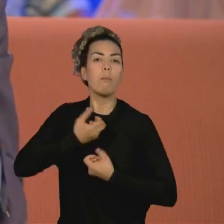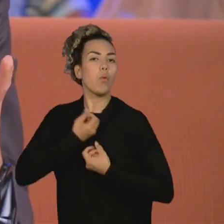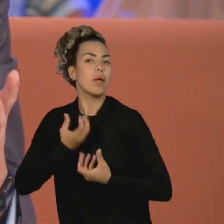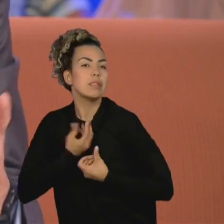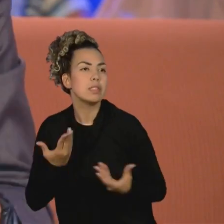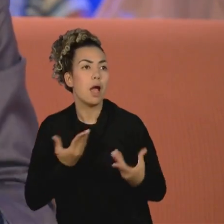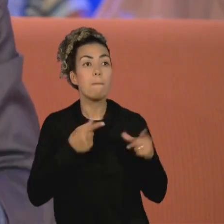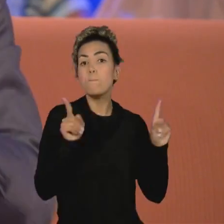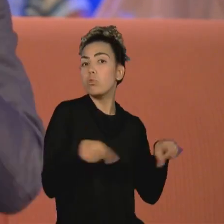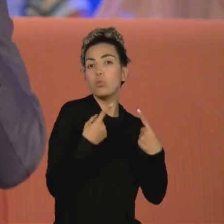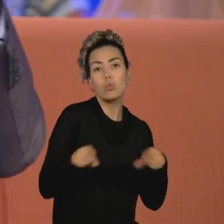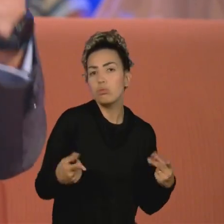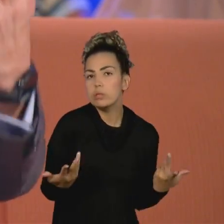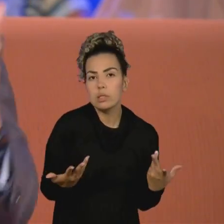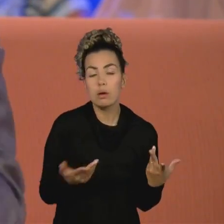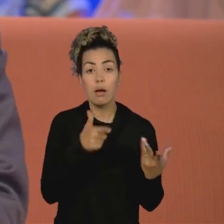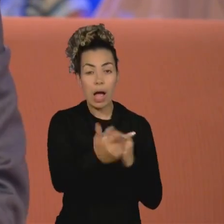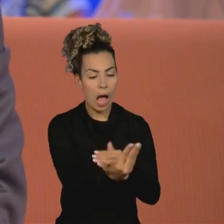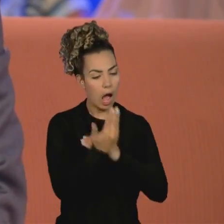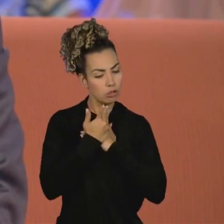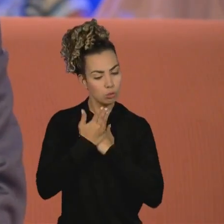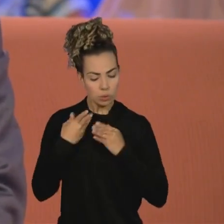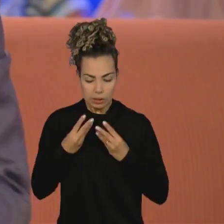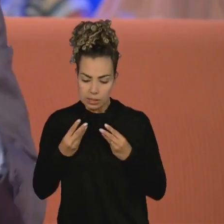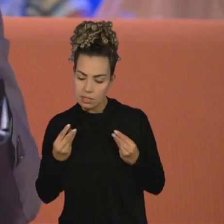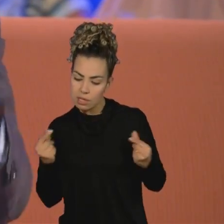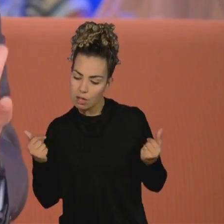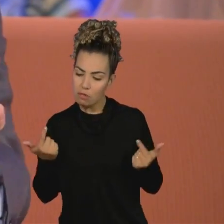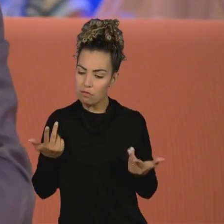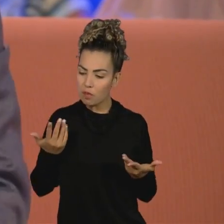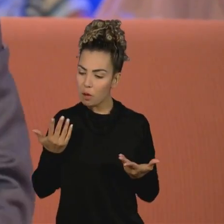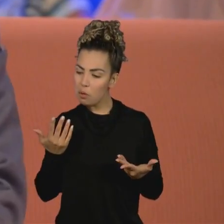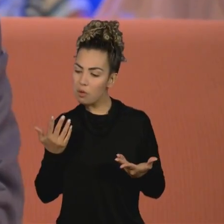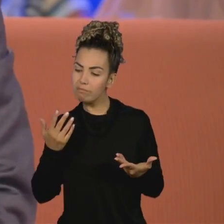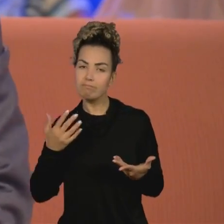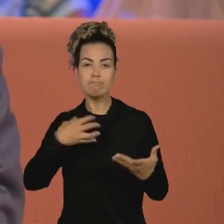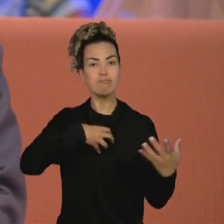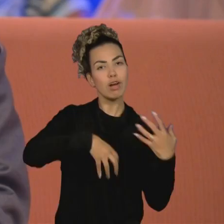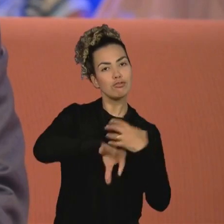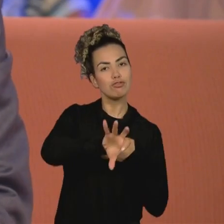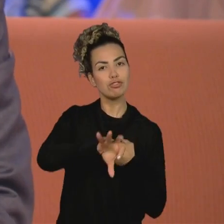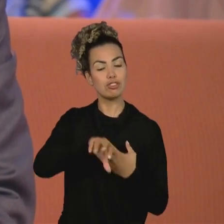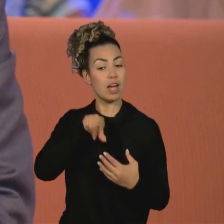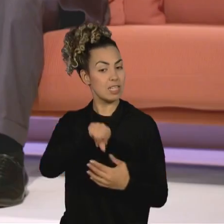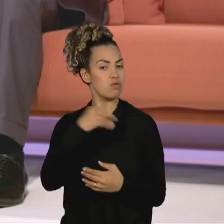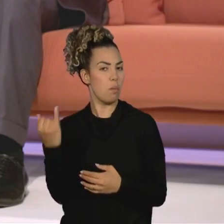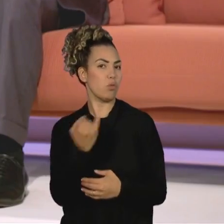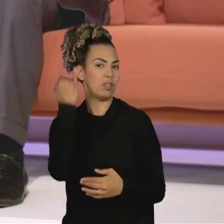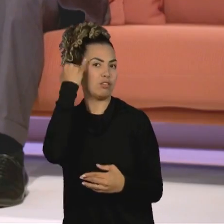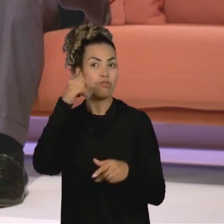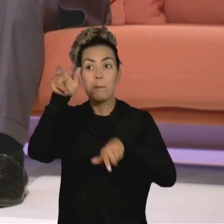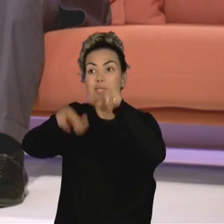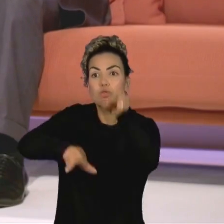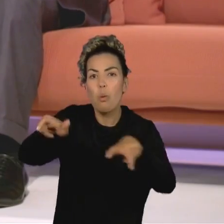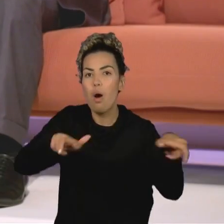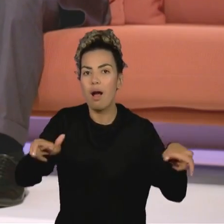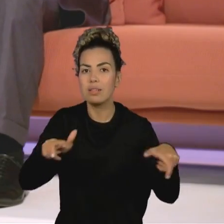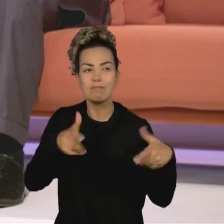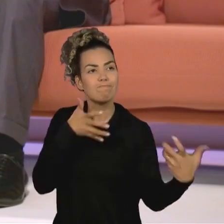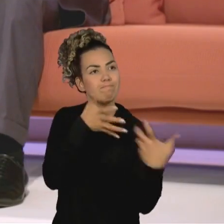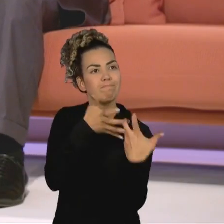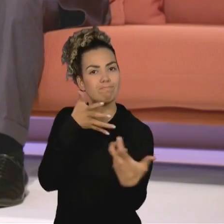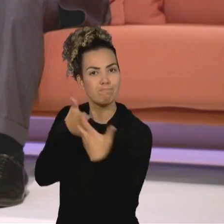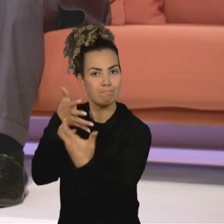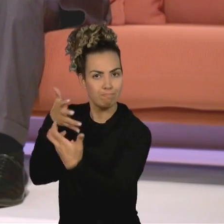a tua sensibilidade, que vai te fazer ser uma pessoa mais interessante, vai conhecer mais a humanidade. Então, isso é a primeira coisa. A segunda coisa é